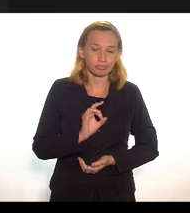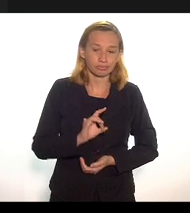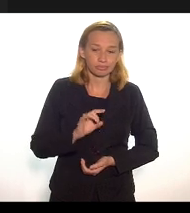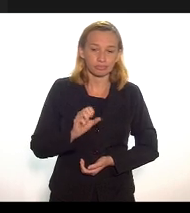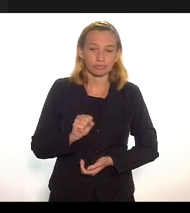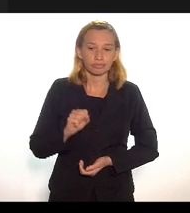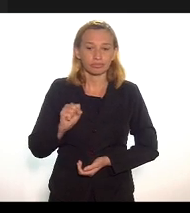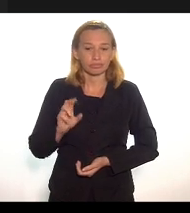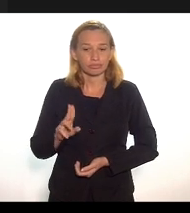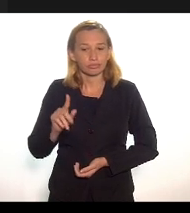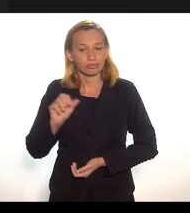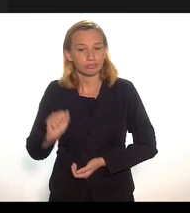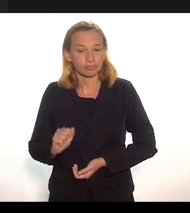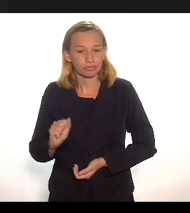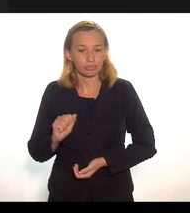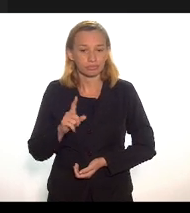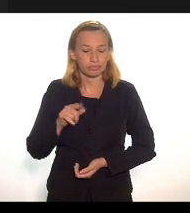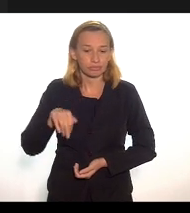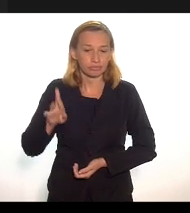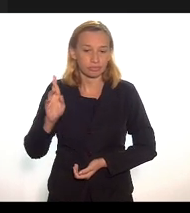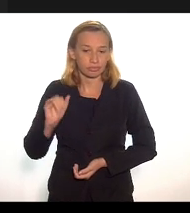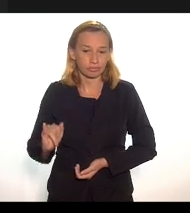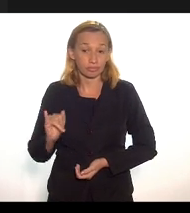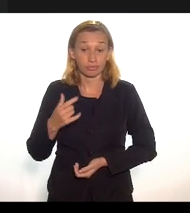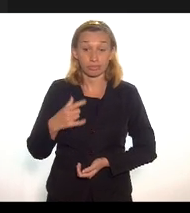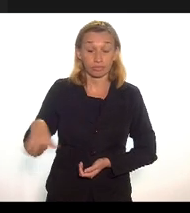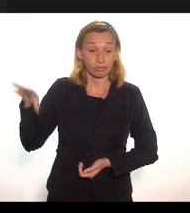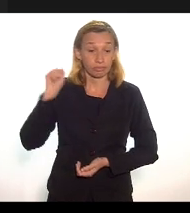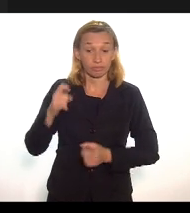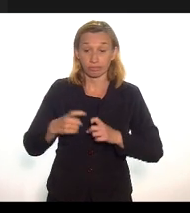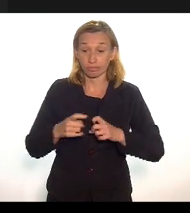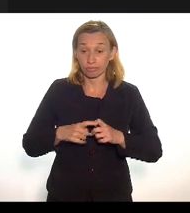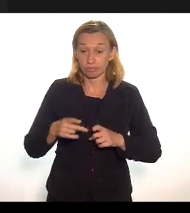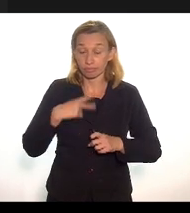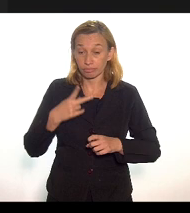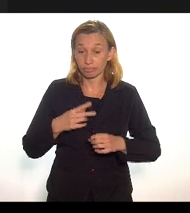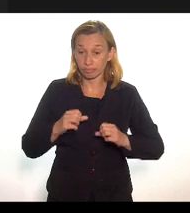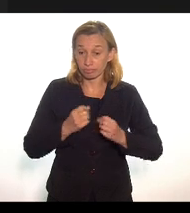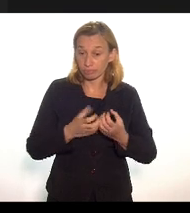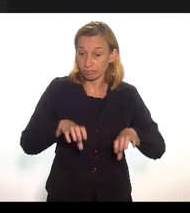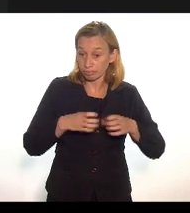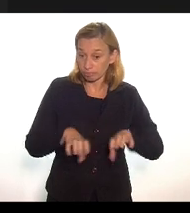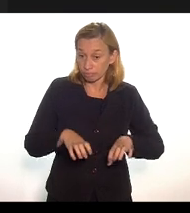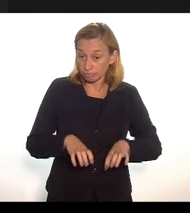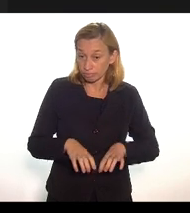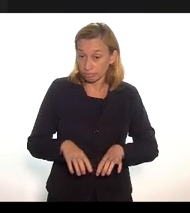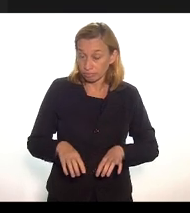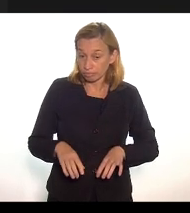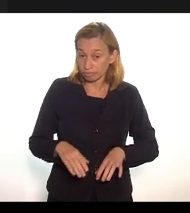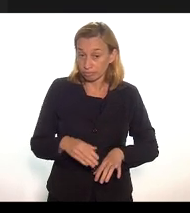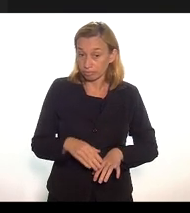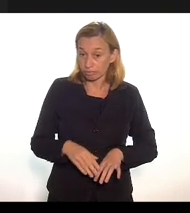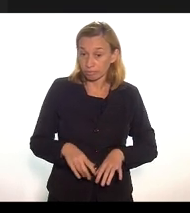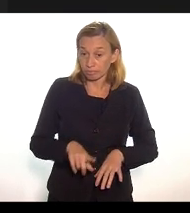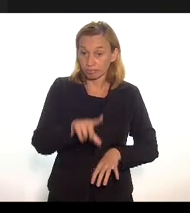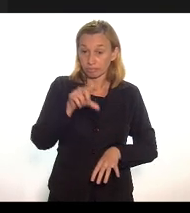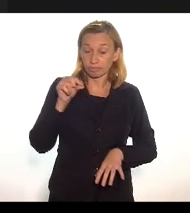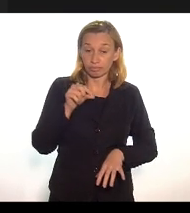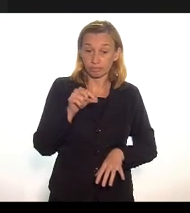que no Souza Aguiar foi a primeira vez que eu ouvi um médico dizer: eu não fiz concurso para ser Deus, para escolher quem vai morrer e quem vai